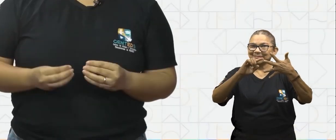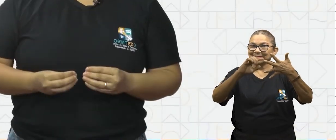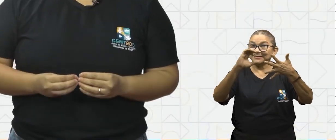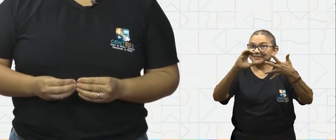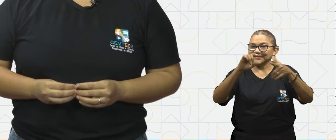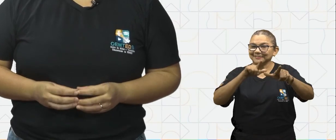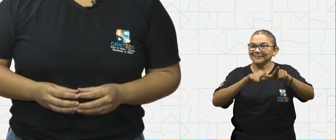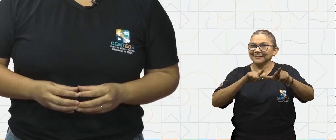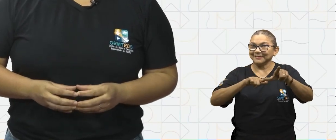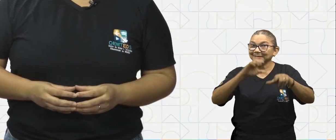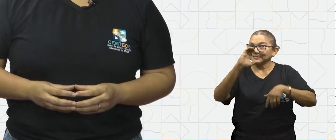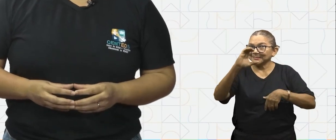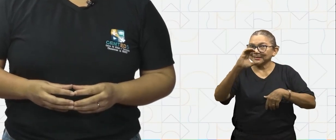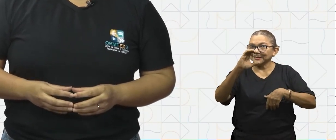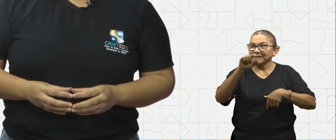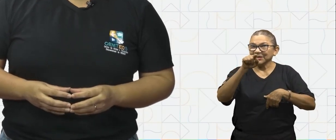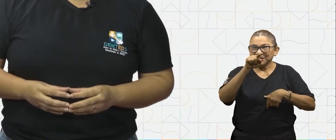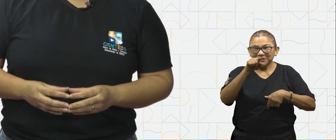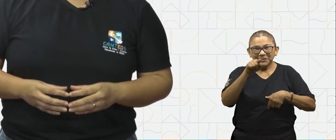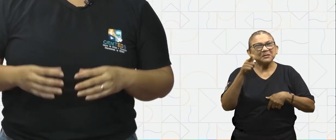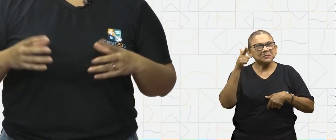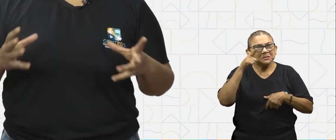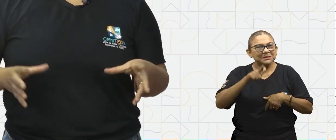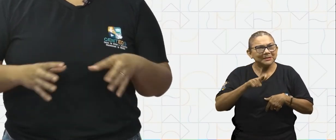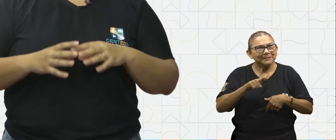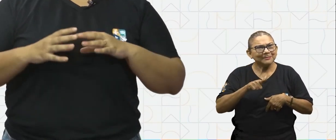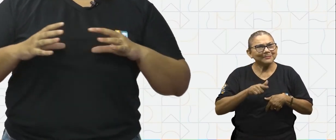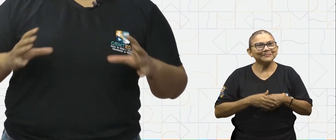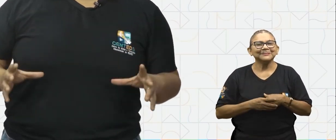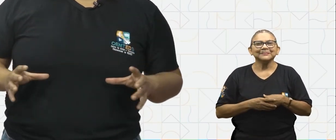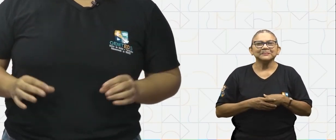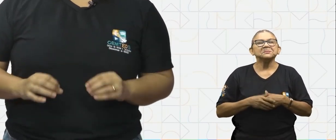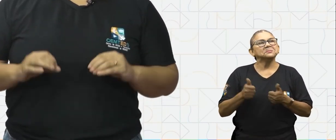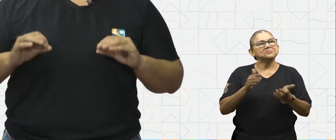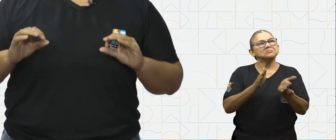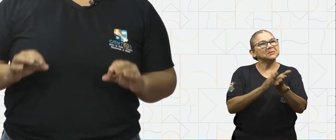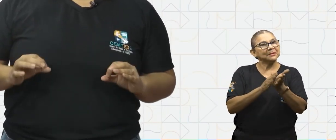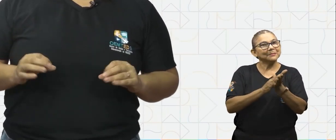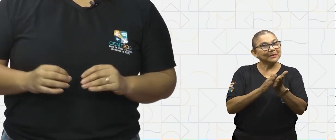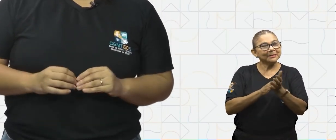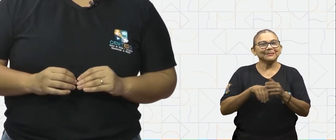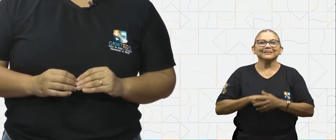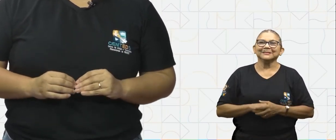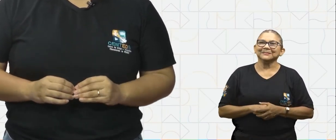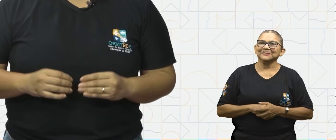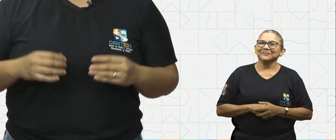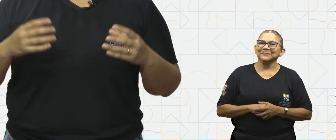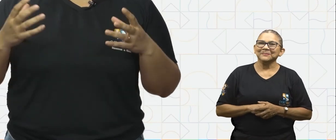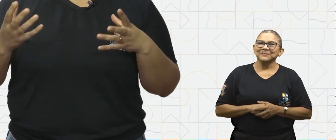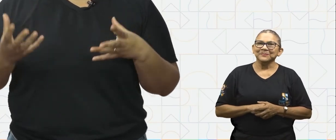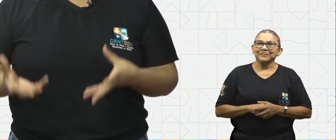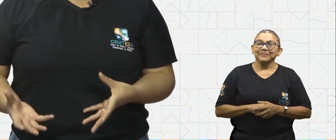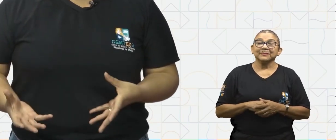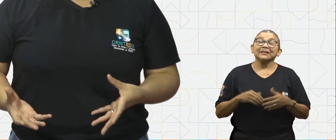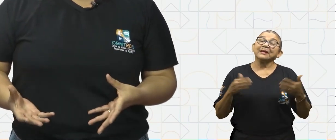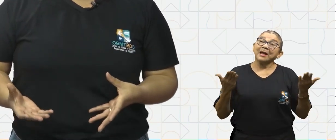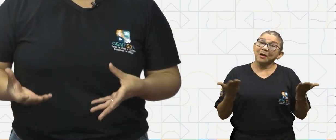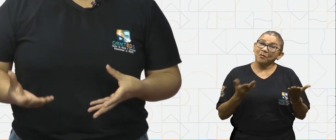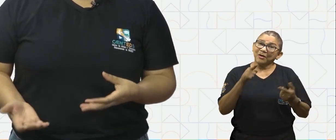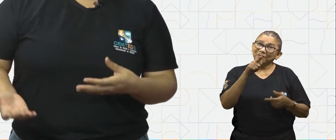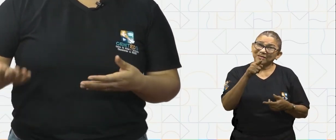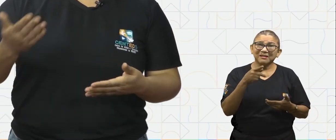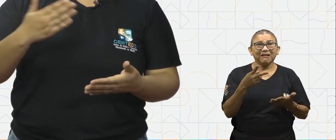E aí, você acertou as questões? Se acertou, parabéns, show de bola! Agora, se você